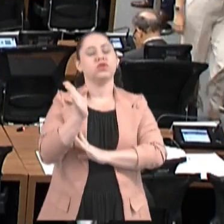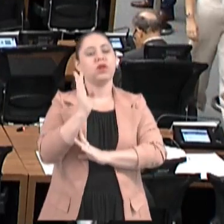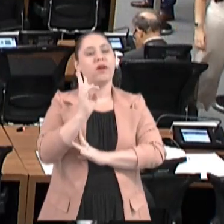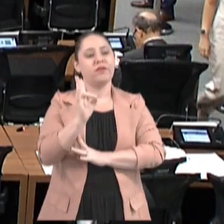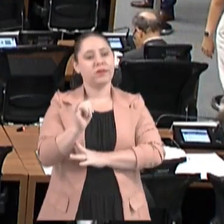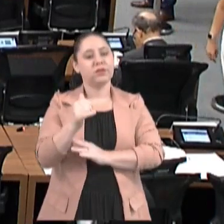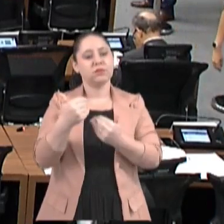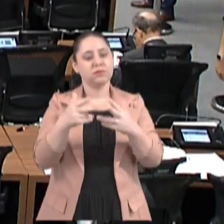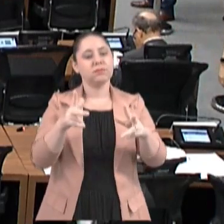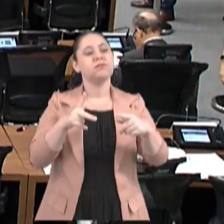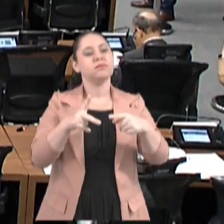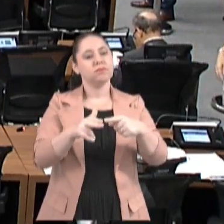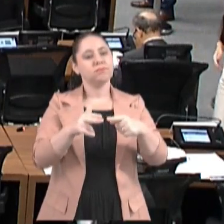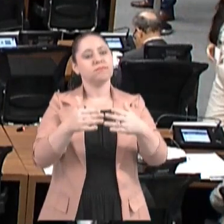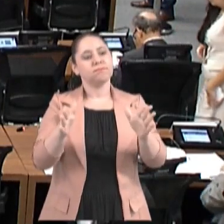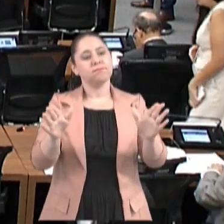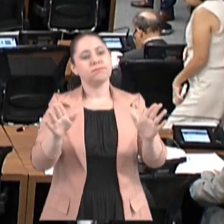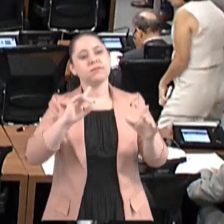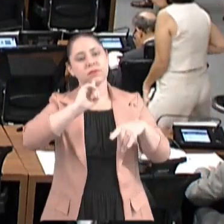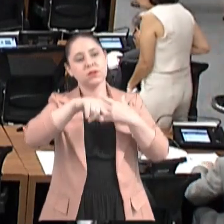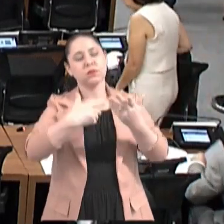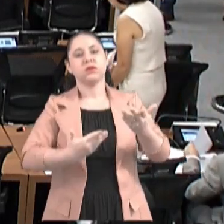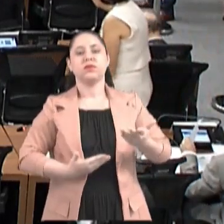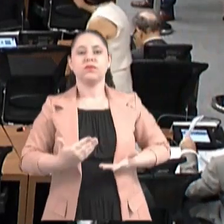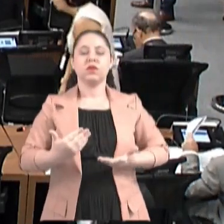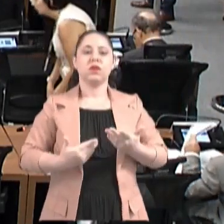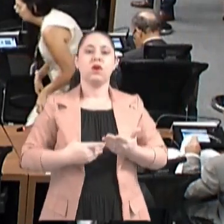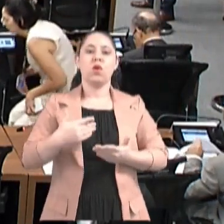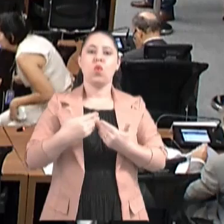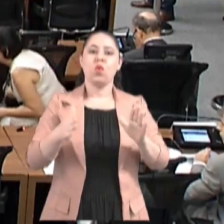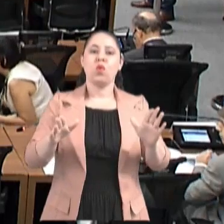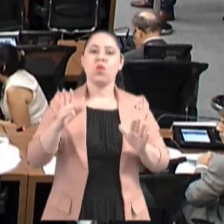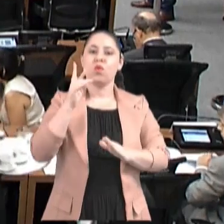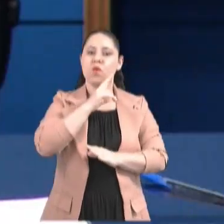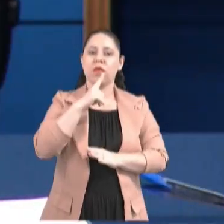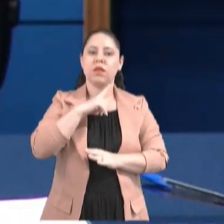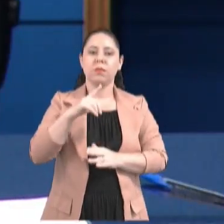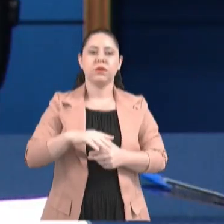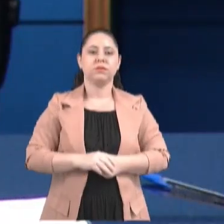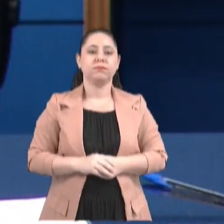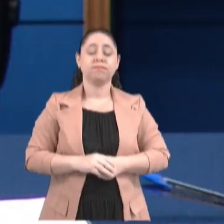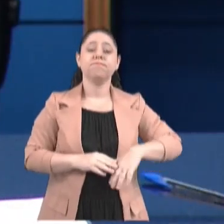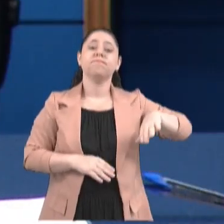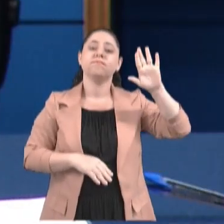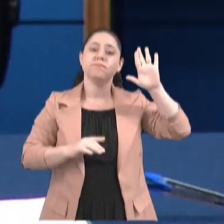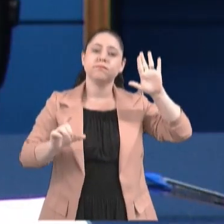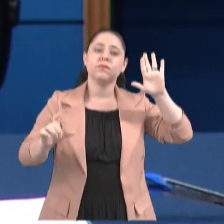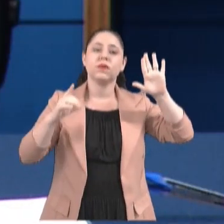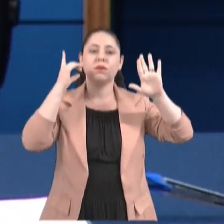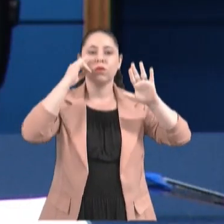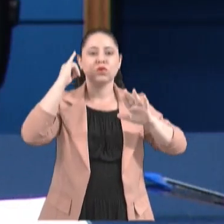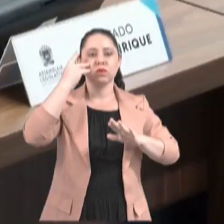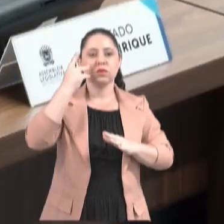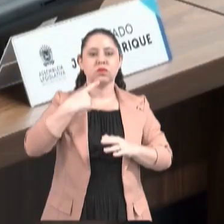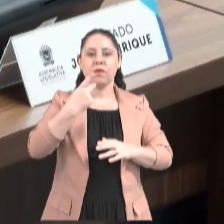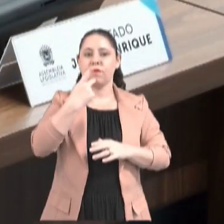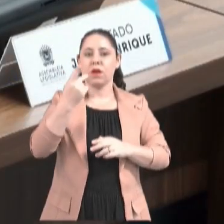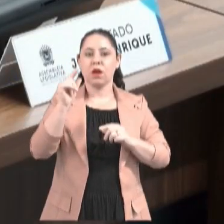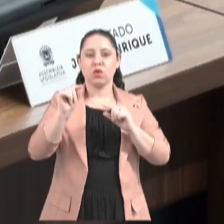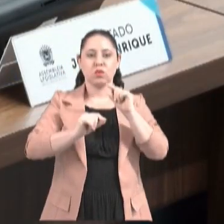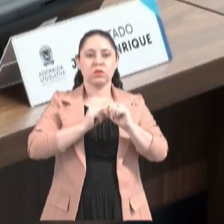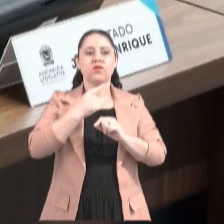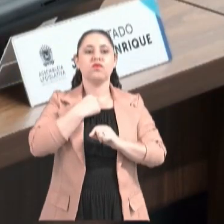a inauguração e depois os servidores vão estar lá também, a inauguração do nosso refeitório. Pela ordem, presidente. Pela ordem, deputado João Henrique. Apenas para